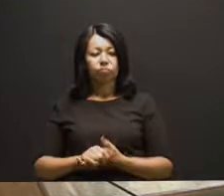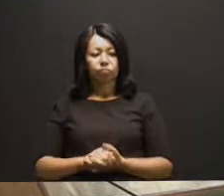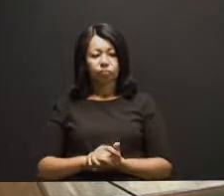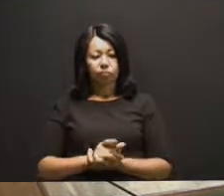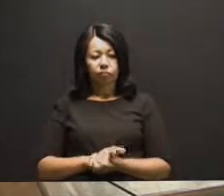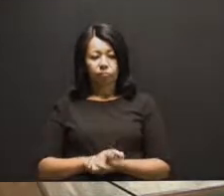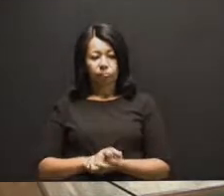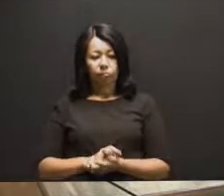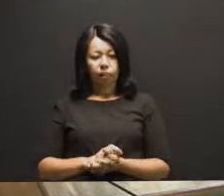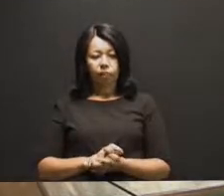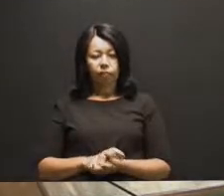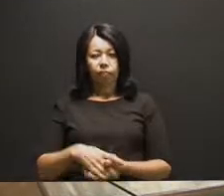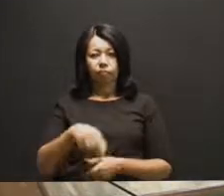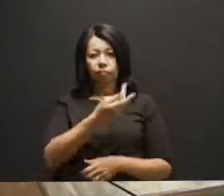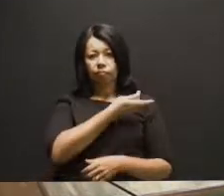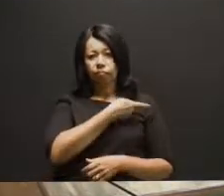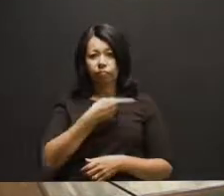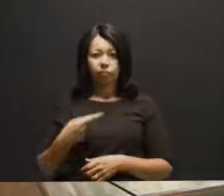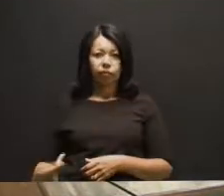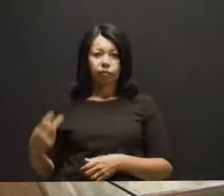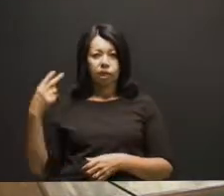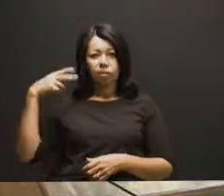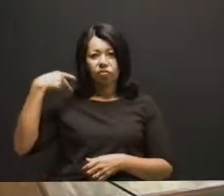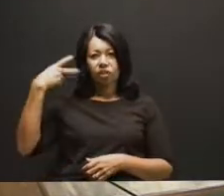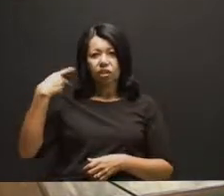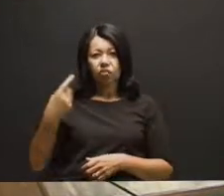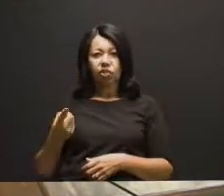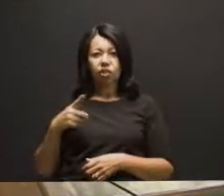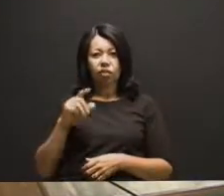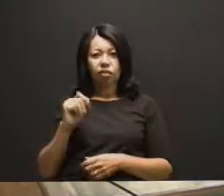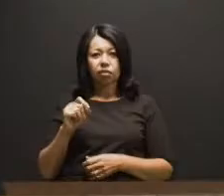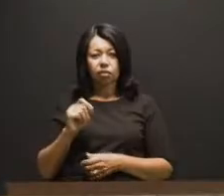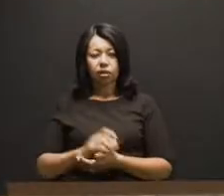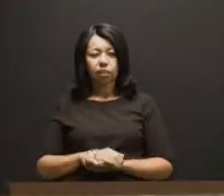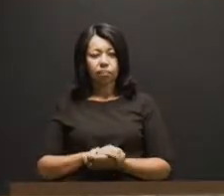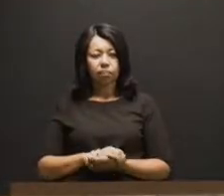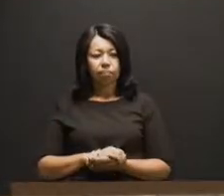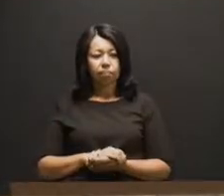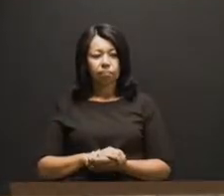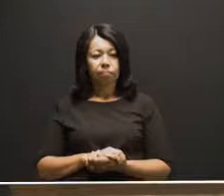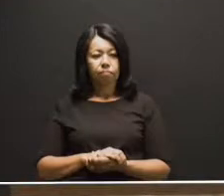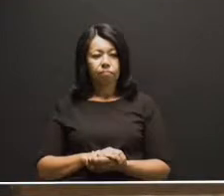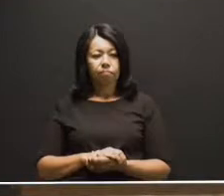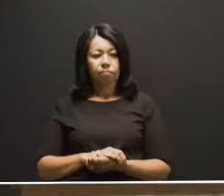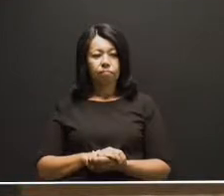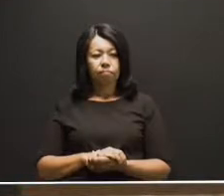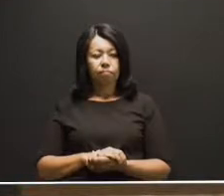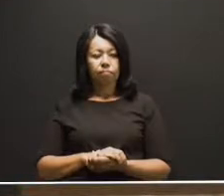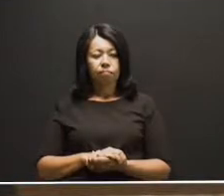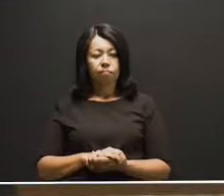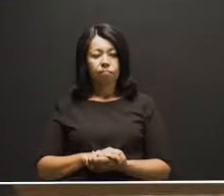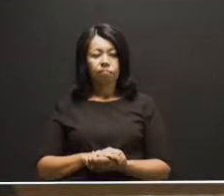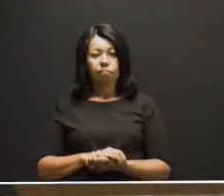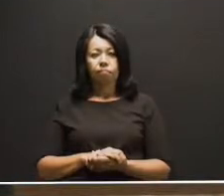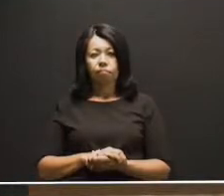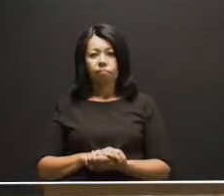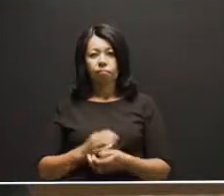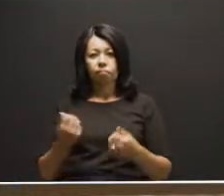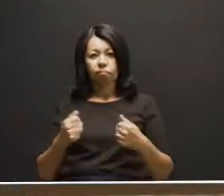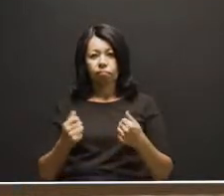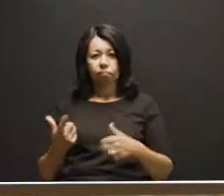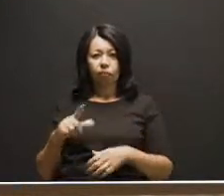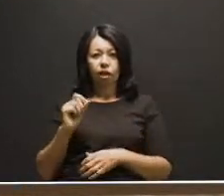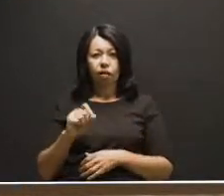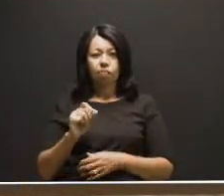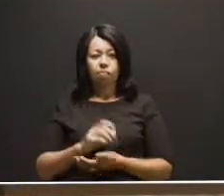é o presidente e nobres pares obrigado senhor presidente por ter voltado atrás também de antonio vieira para falar também não podia deixar passar em